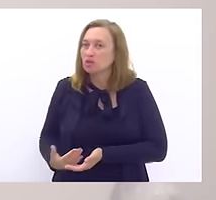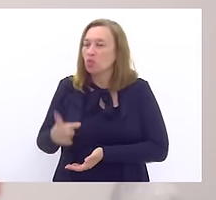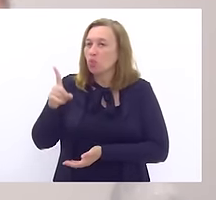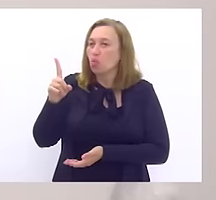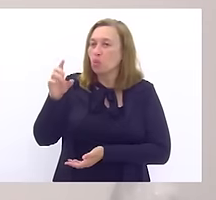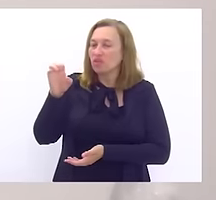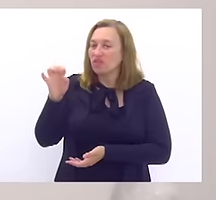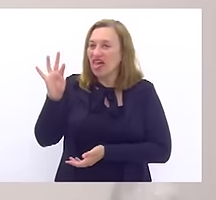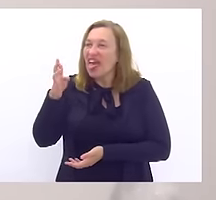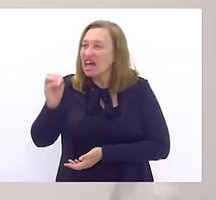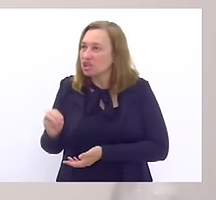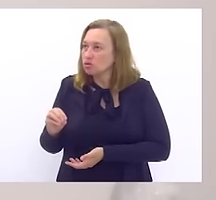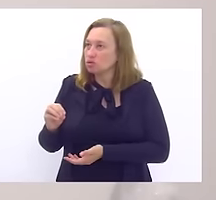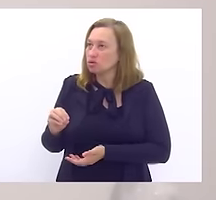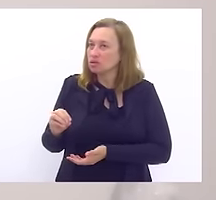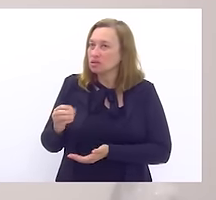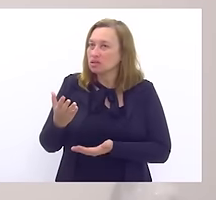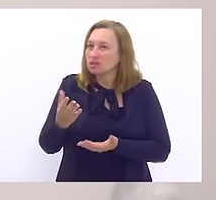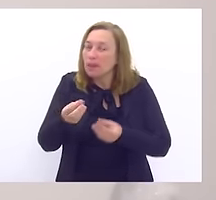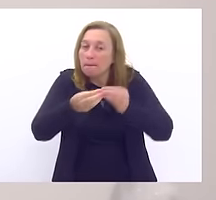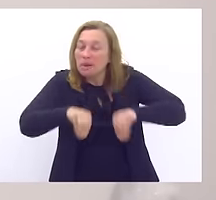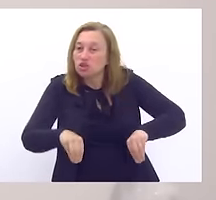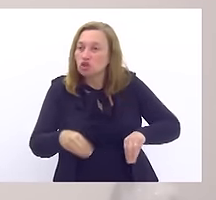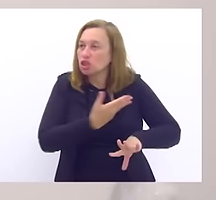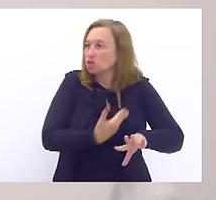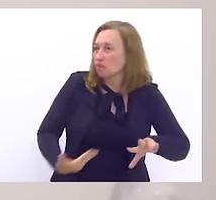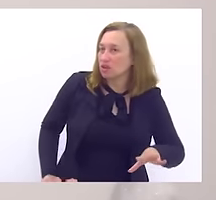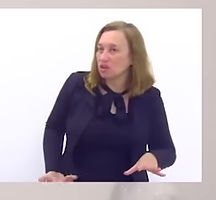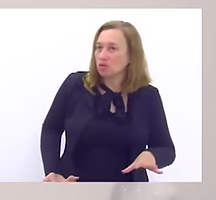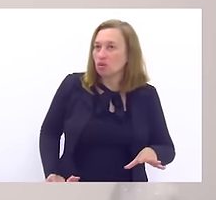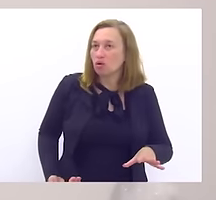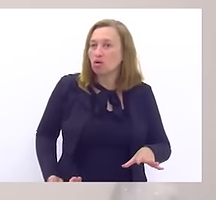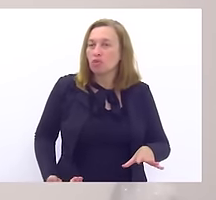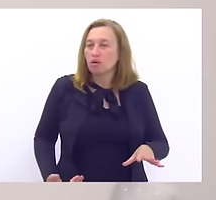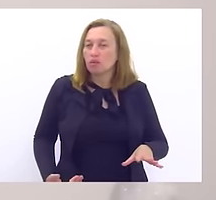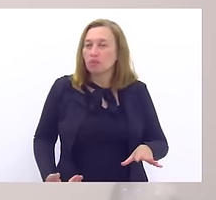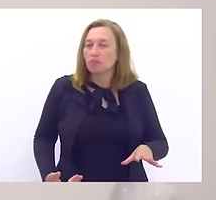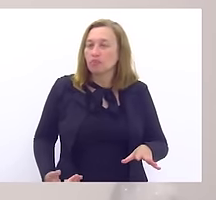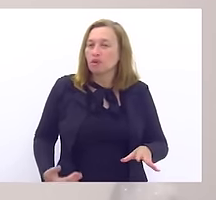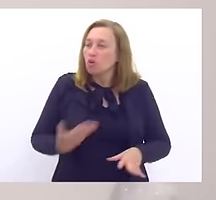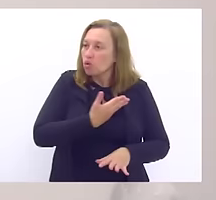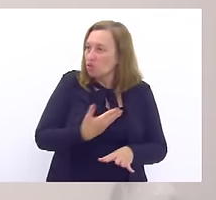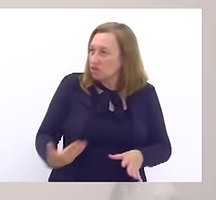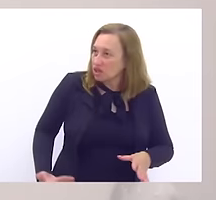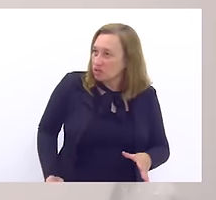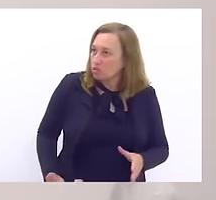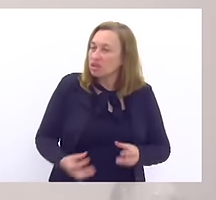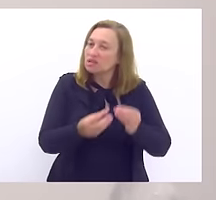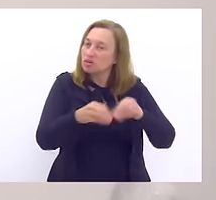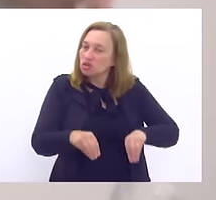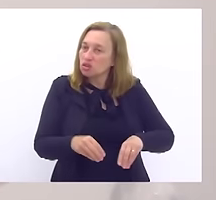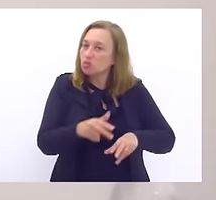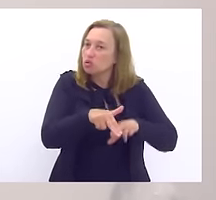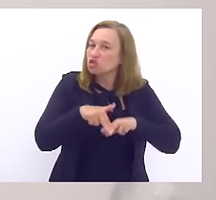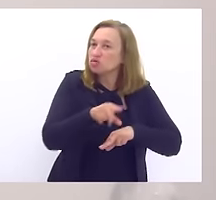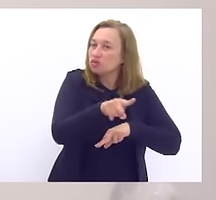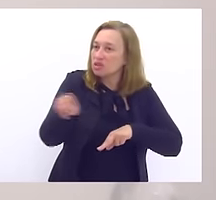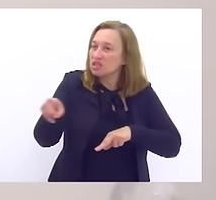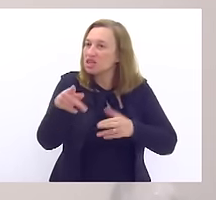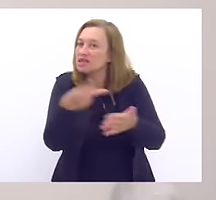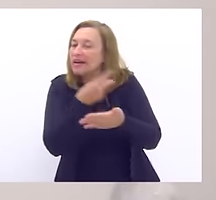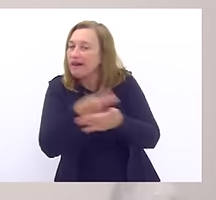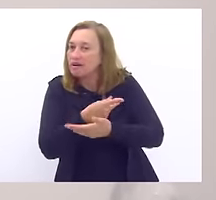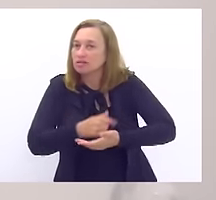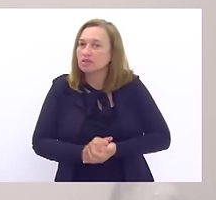o nome do governador a empresa pega acabando com o governador a popularidade do governador está lá embaixo por conta de vocês por conta dessas arbitrariedades que vocês me fazendo